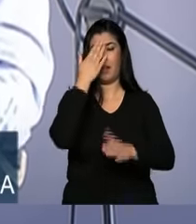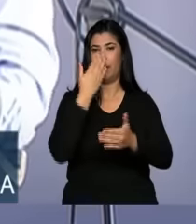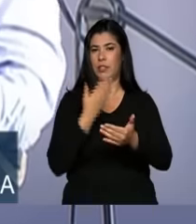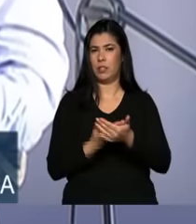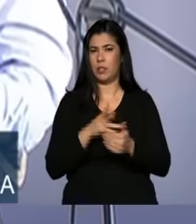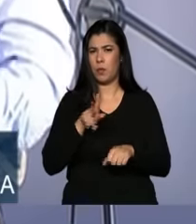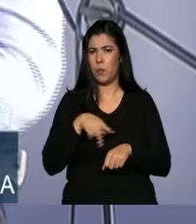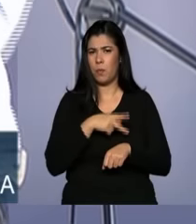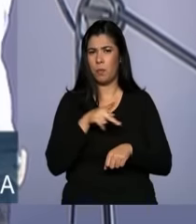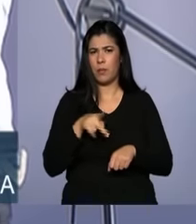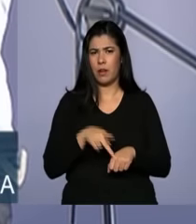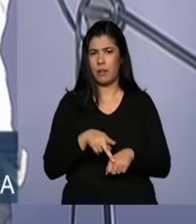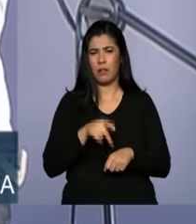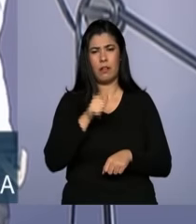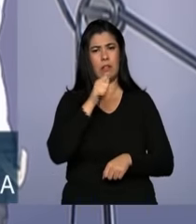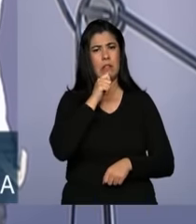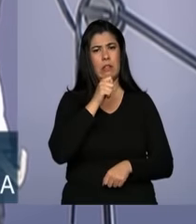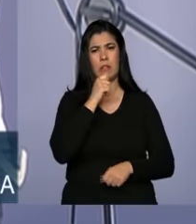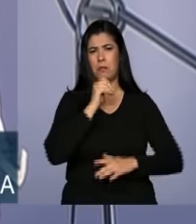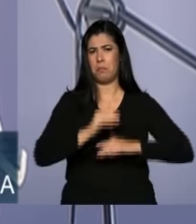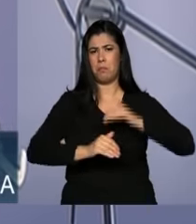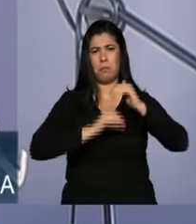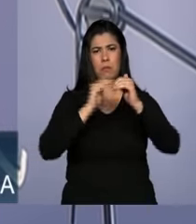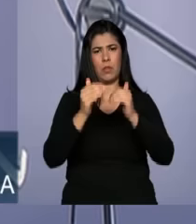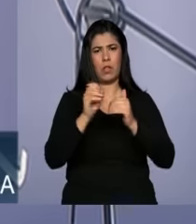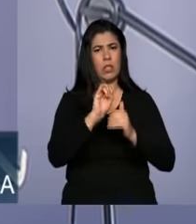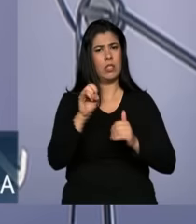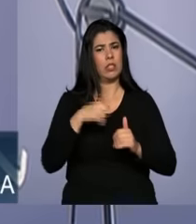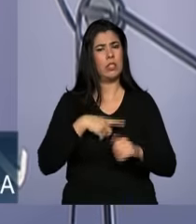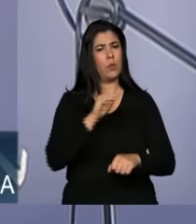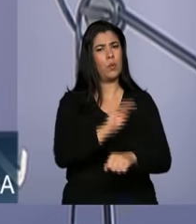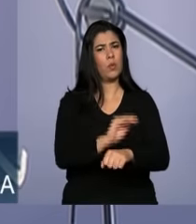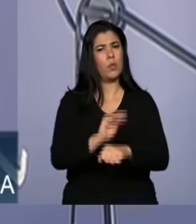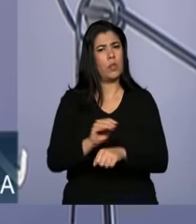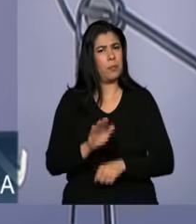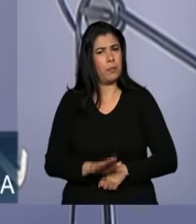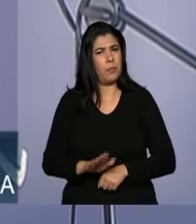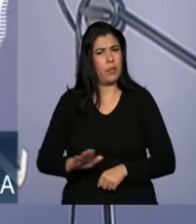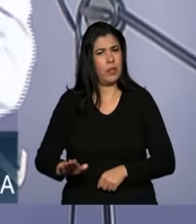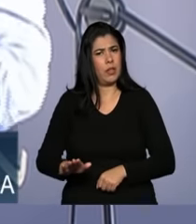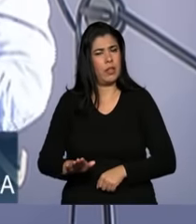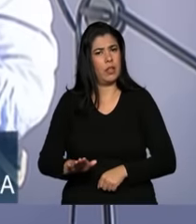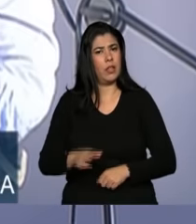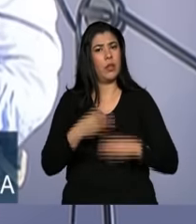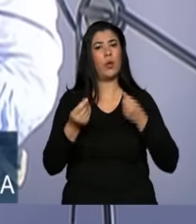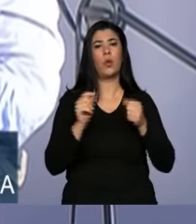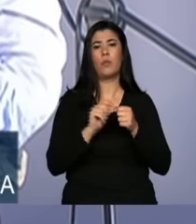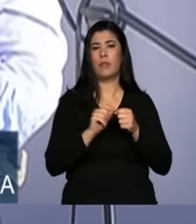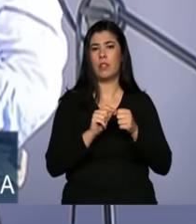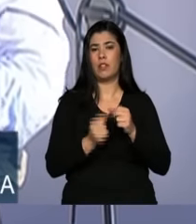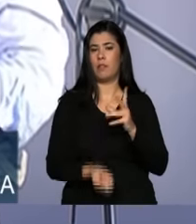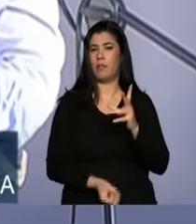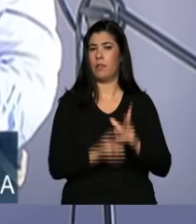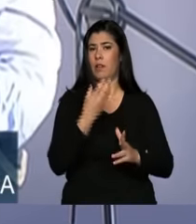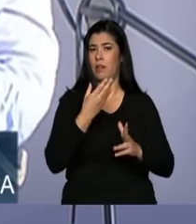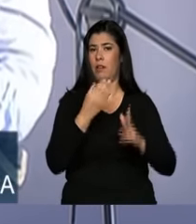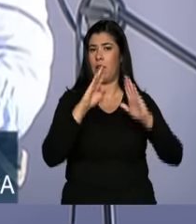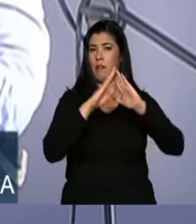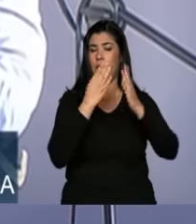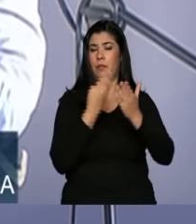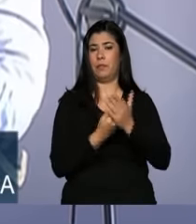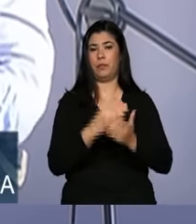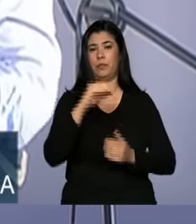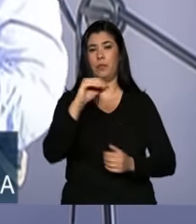para frente se a gente não cuidar da educação dos pequenininhos, ele vai abrir uma creche. Só que